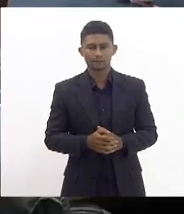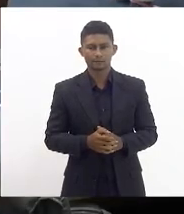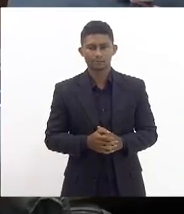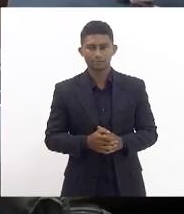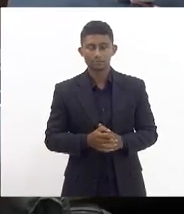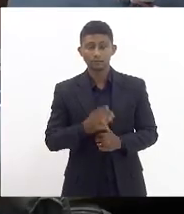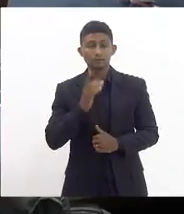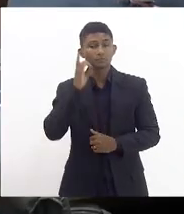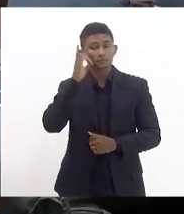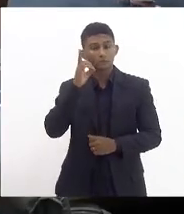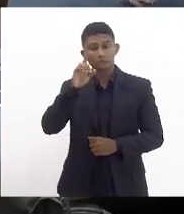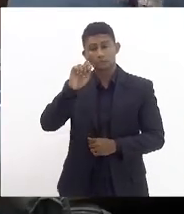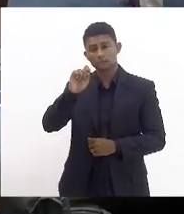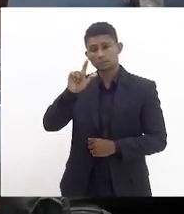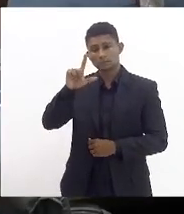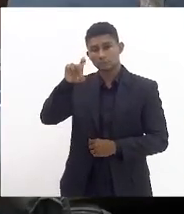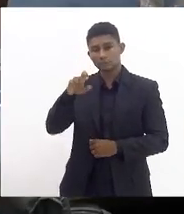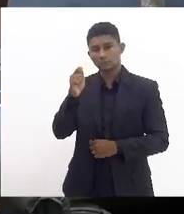Deputado Alexandre Knoploch.